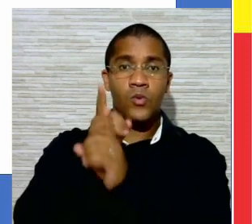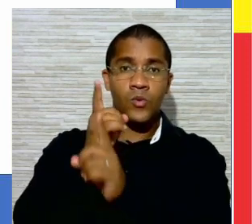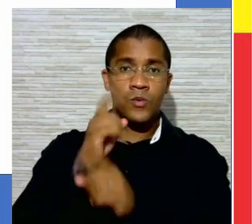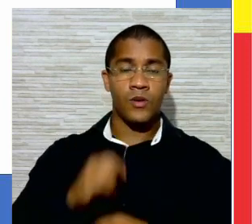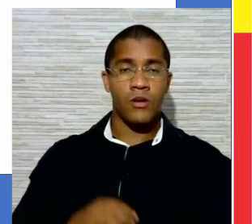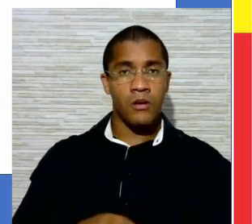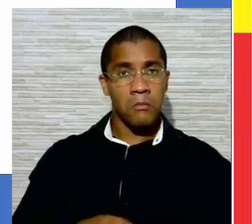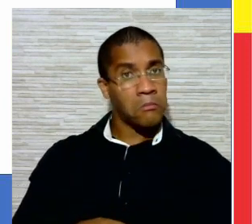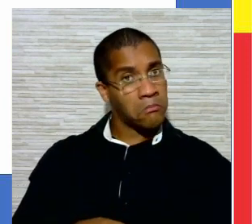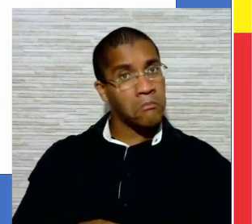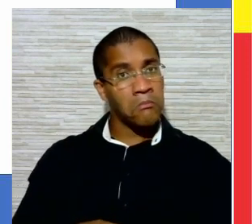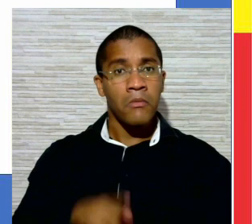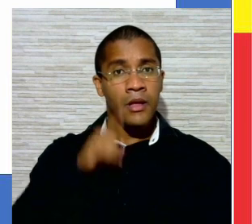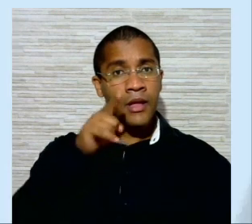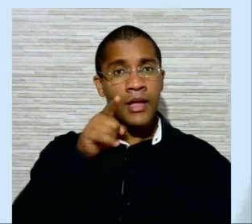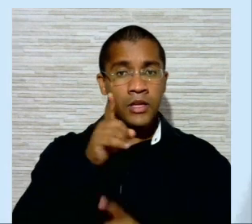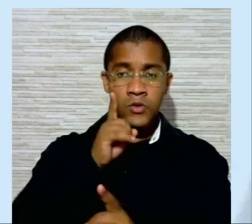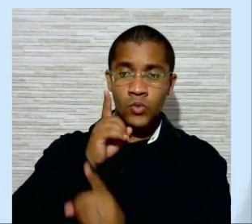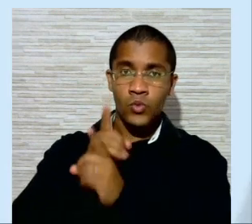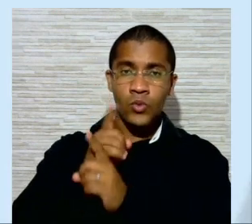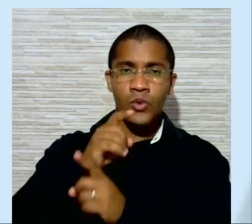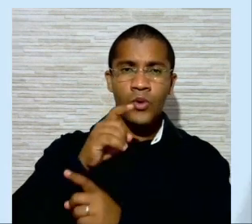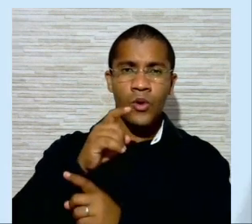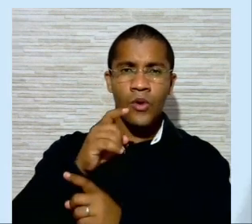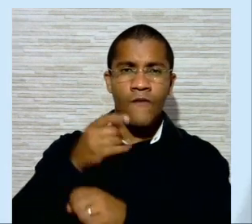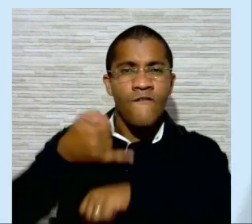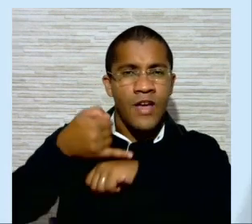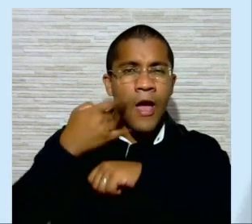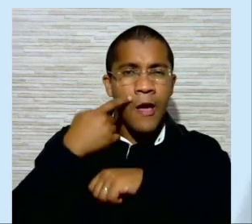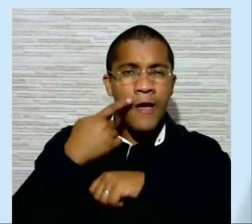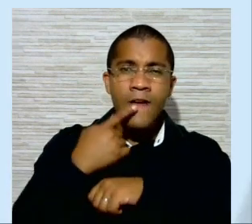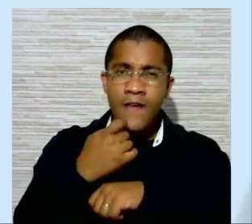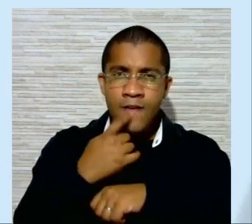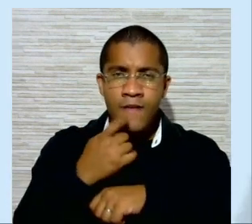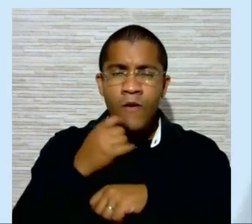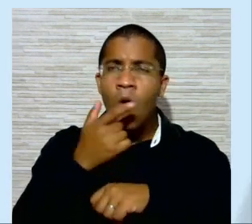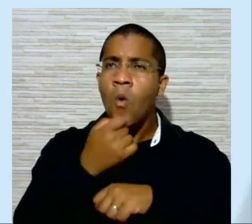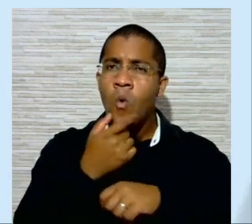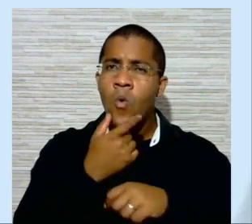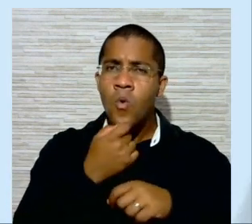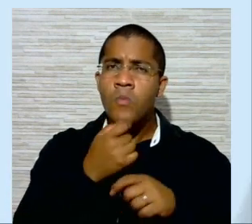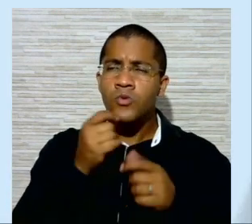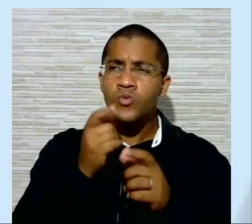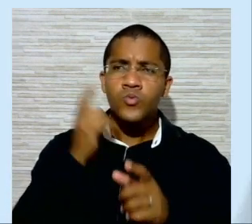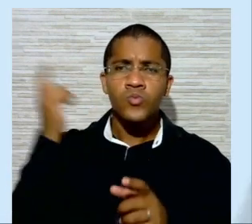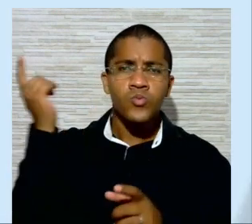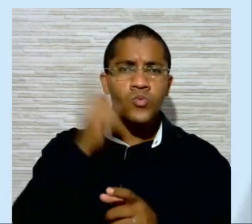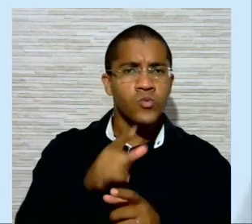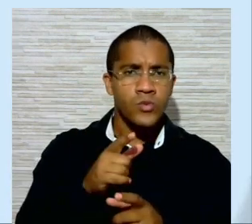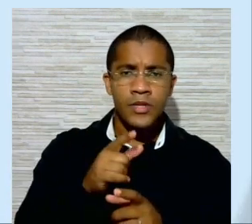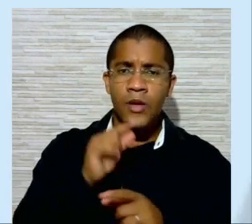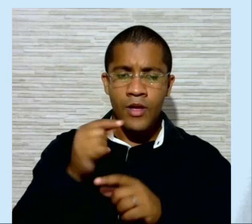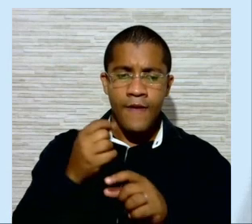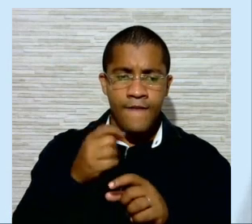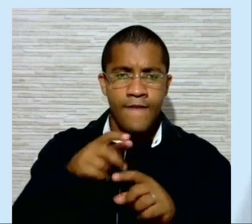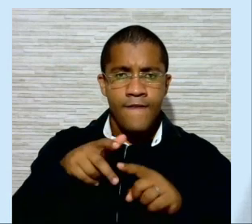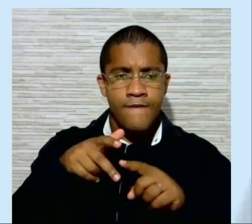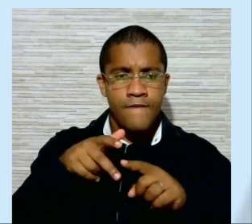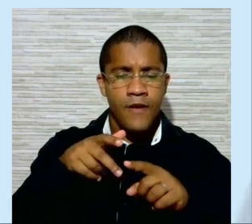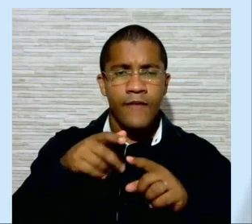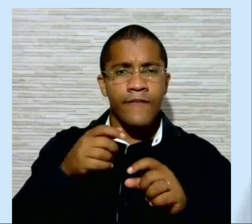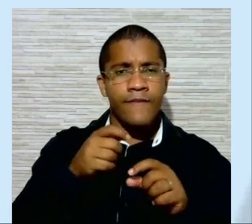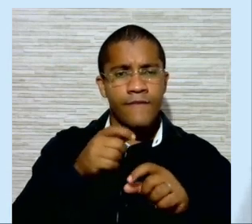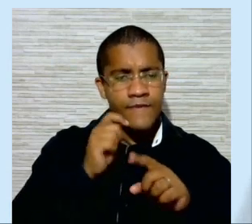descoberto. Gente, através do descobrimento do cobre, o homem começou agora a produzir suas próprias ferramentas, tá? Então, o